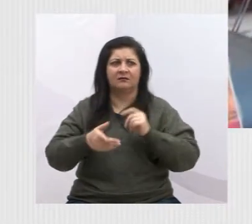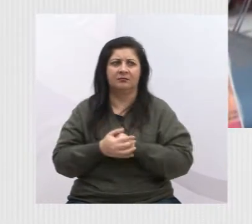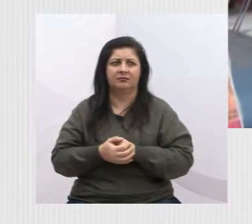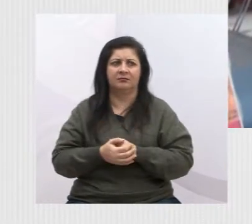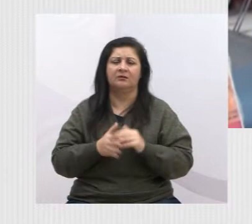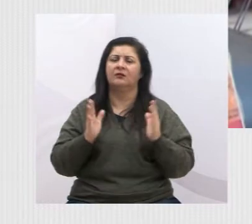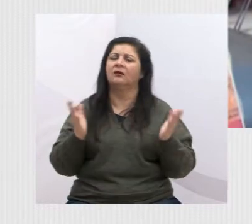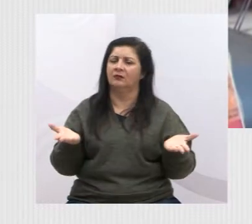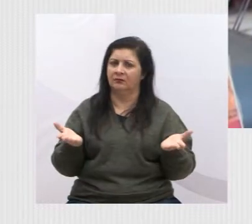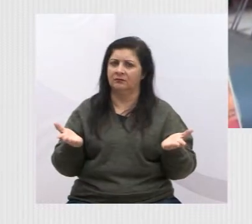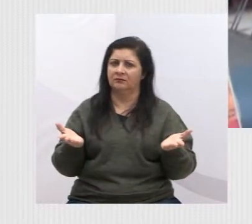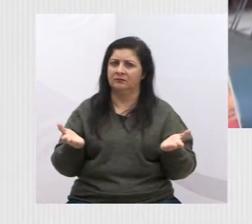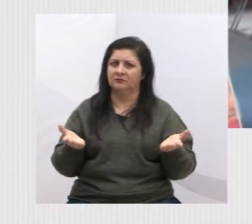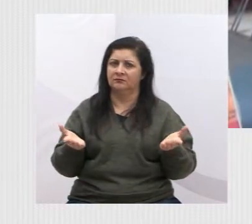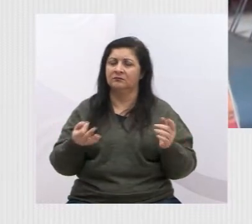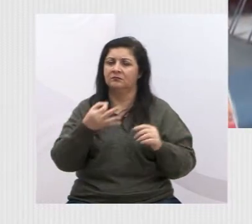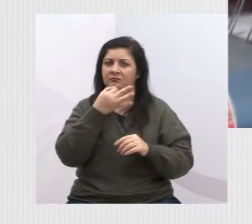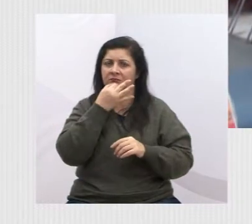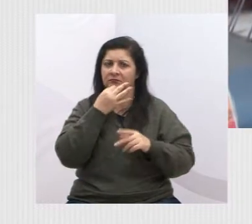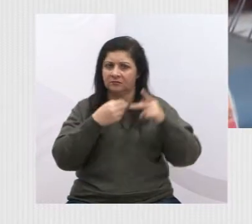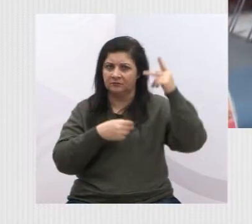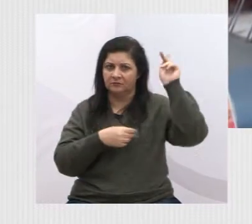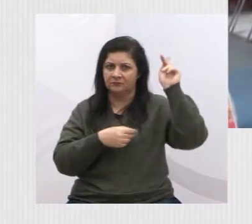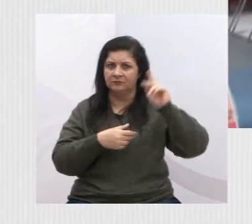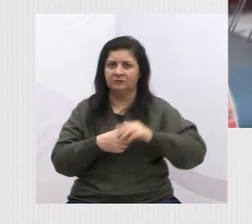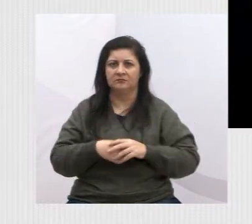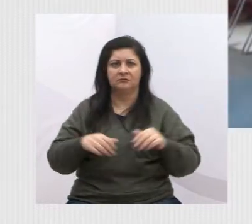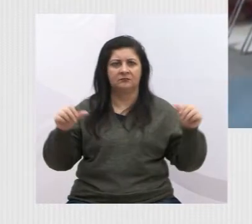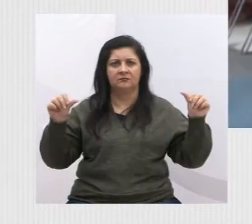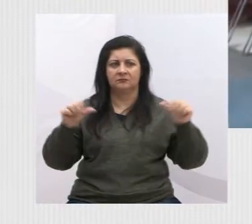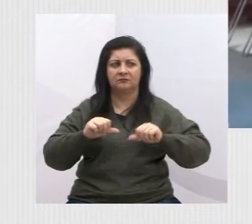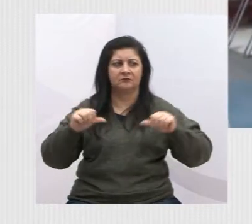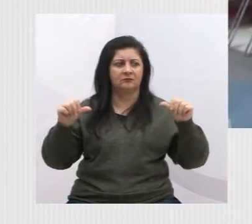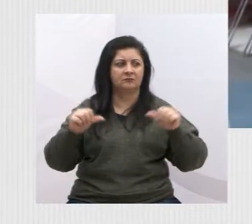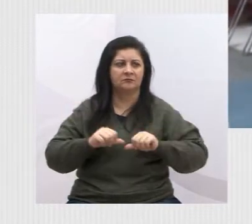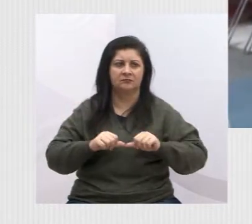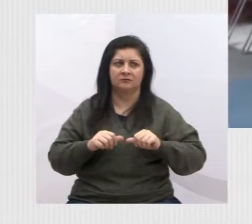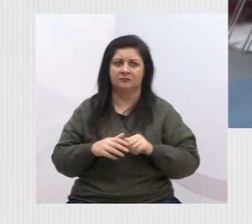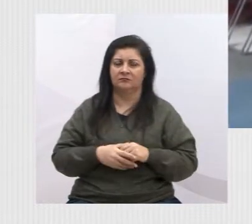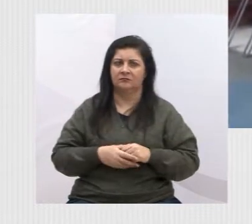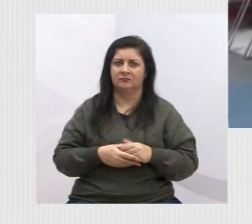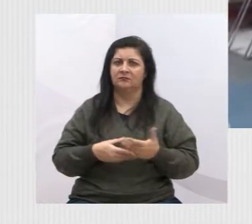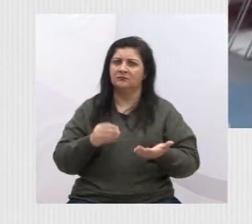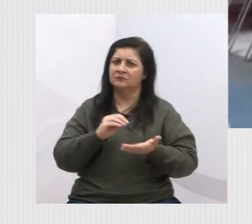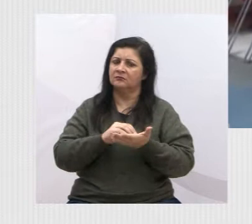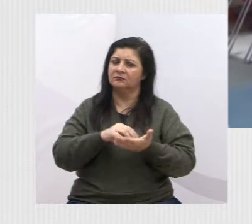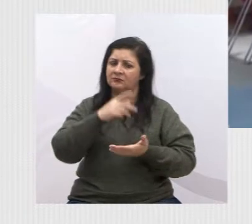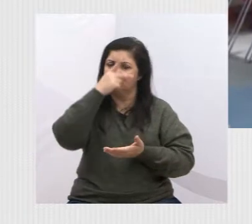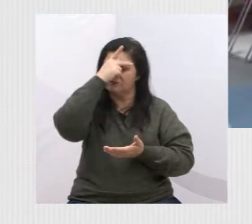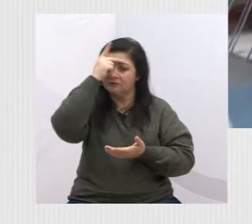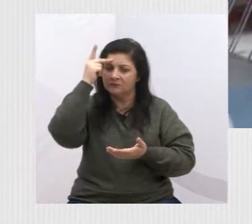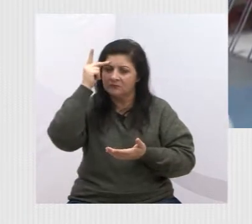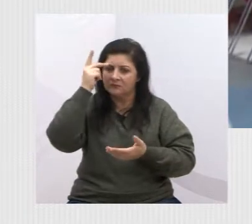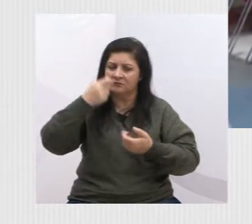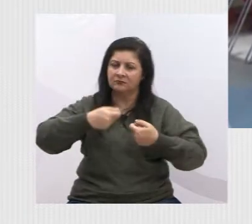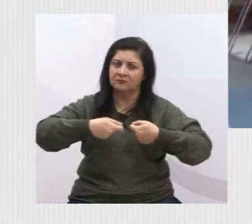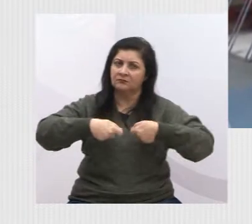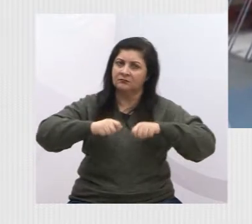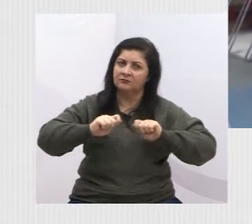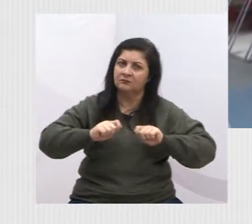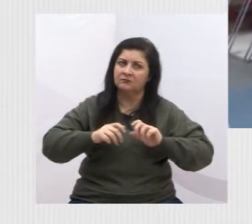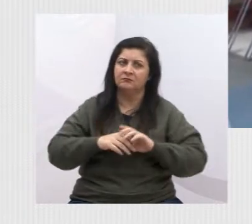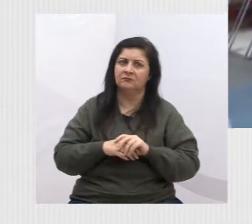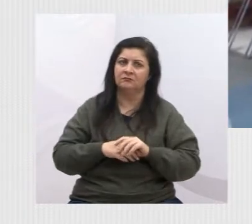Olha, no meu ponto de vista, é bem ruim, né? Falta de pessoas capacitada